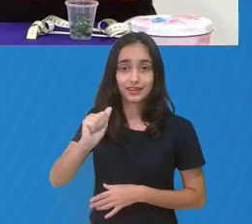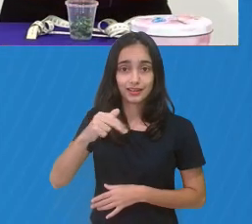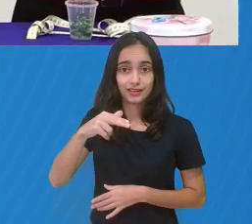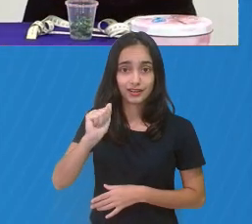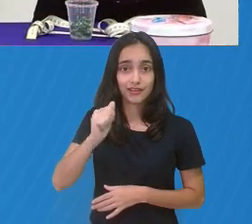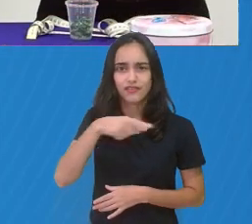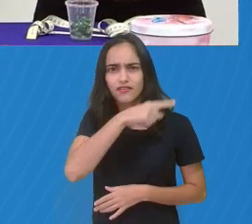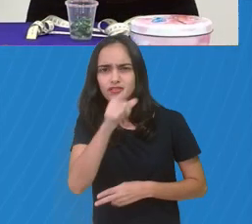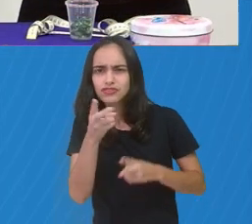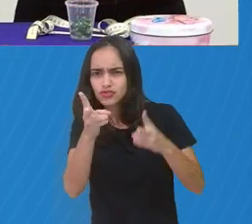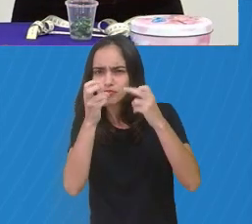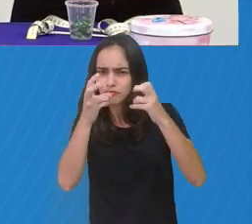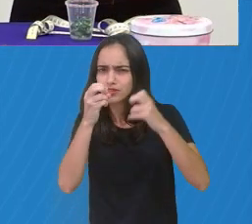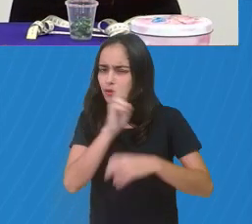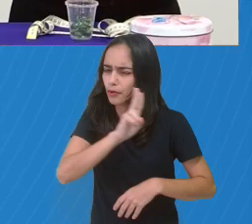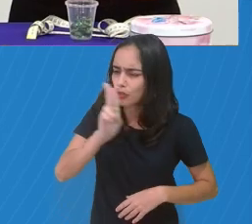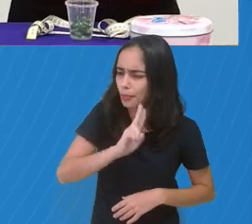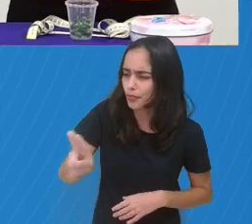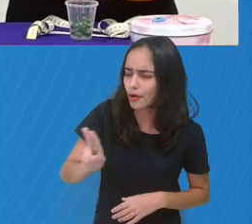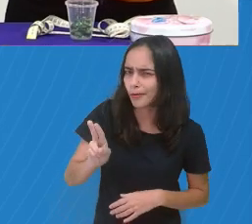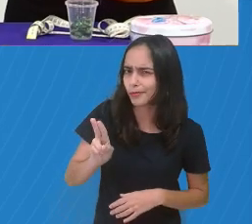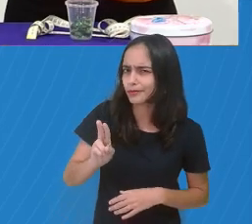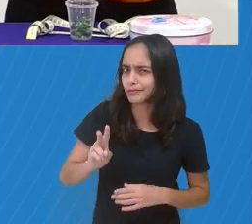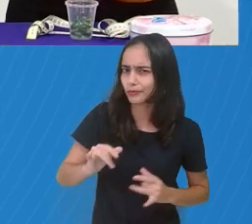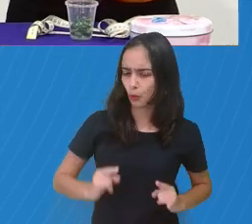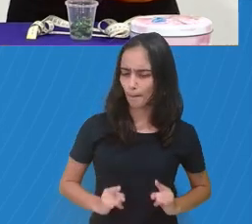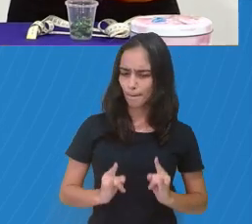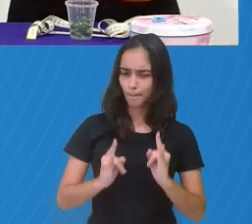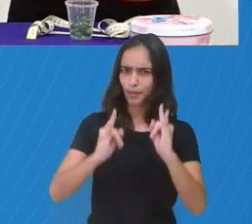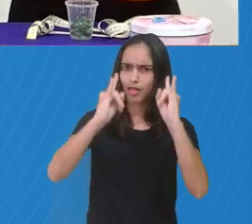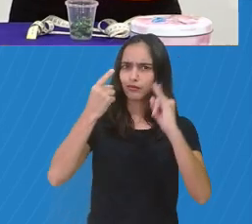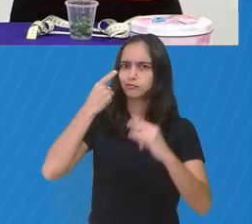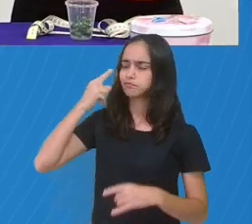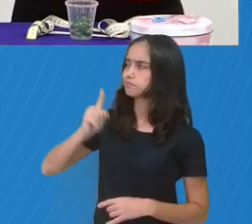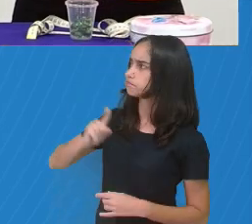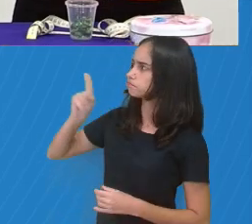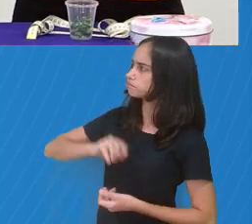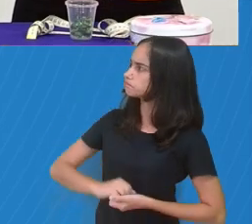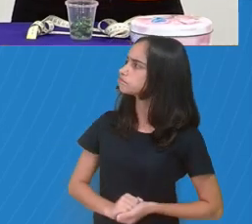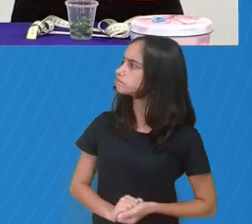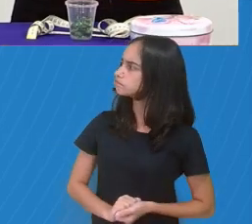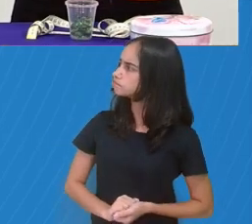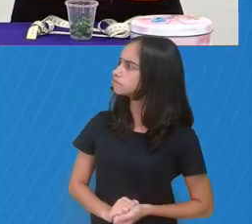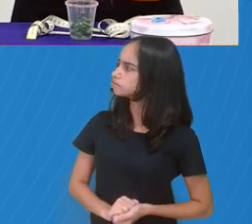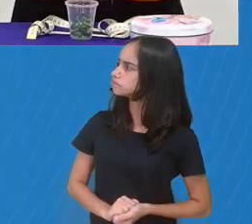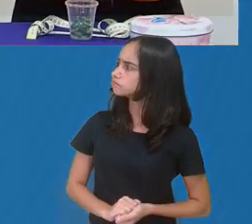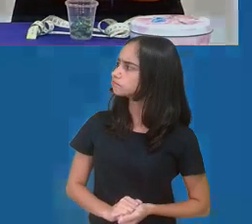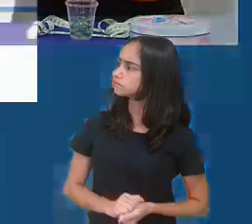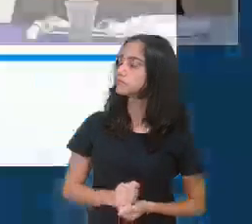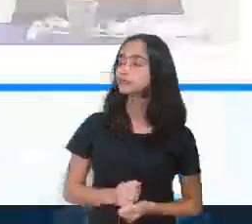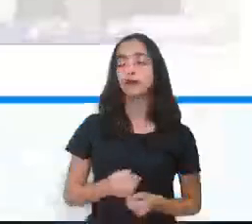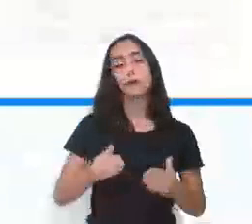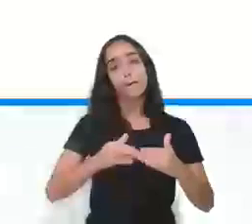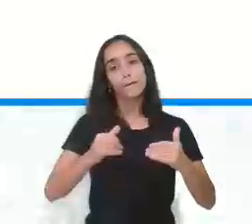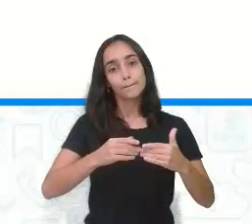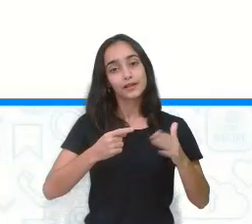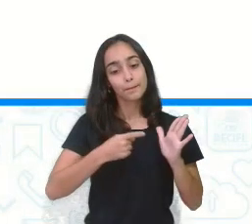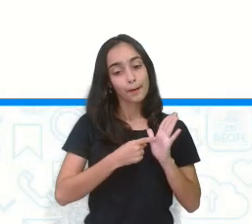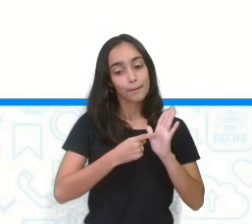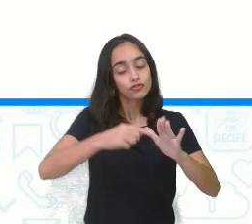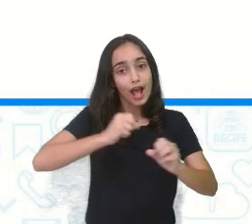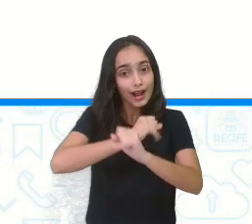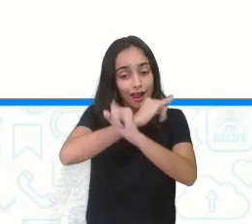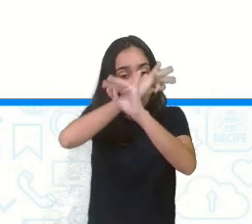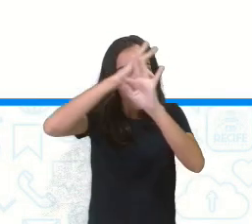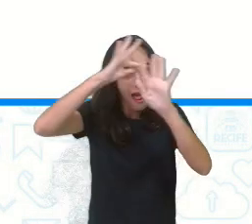já conseguiu identificar aí o nome Mariana? Eu vou pedir para ampliar a tela aqui, como o nome está pequenininho,